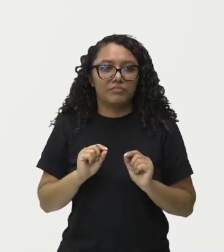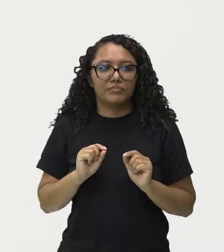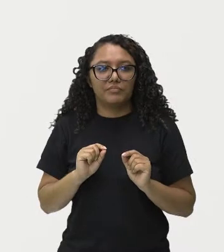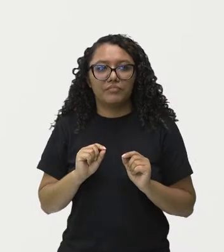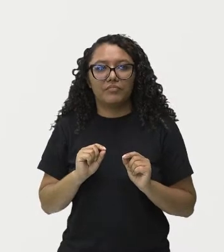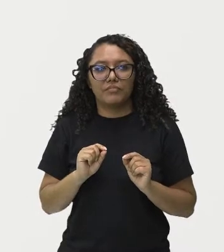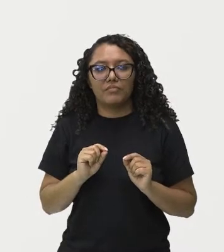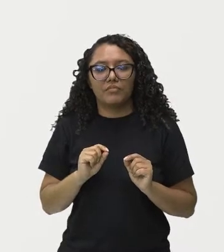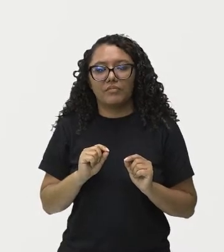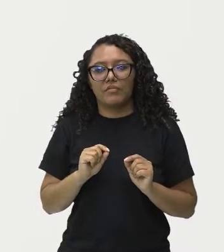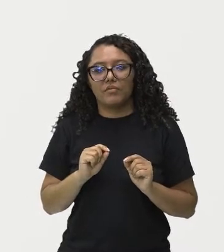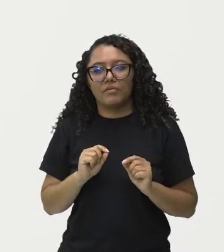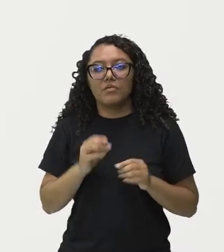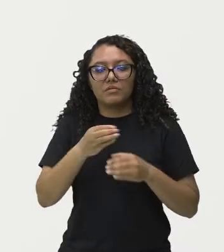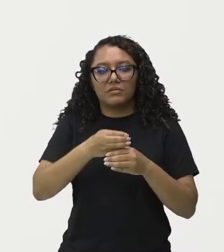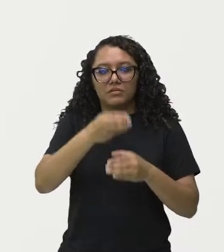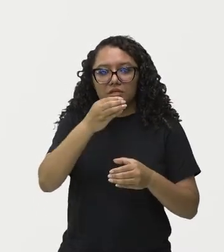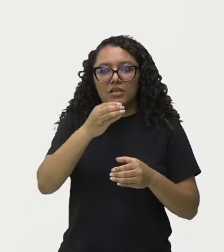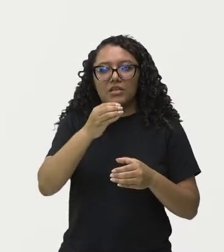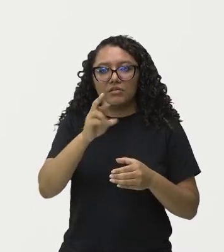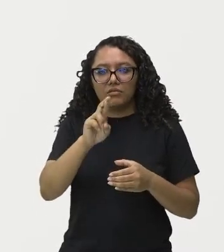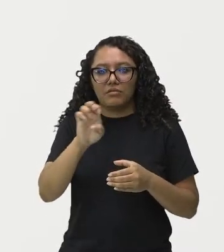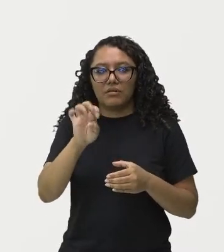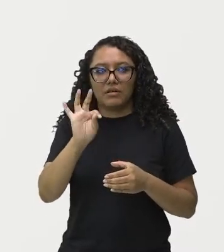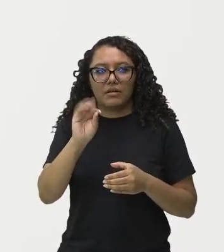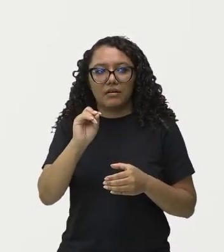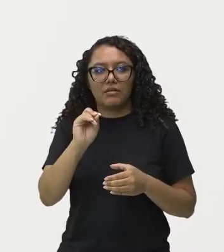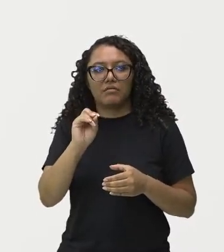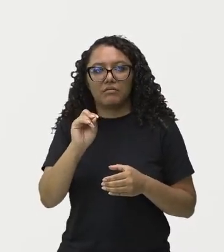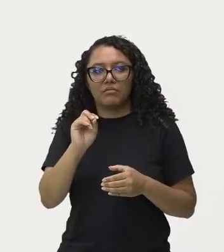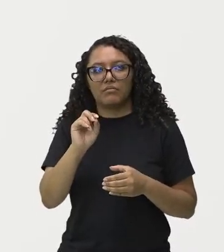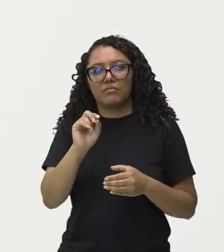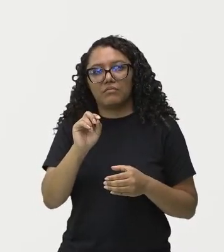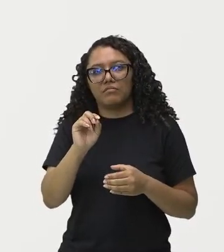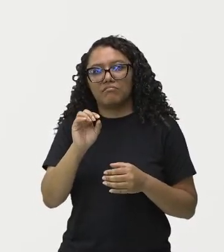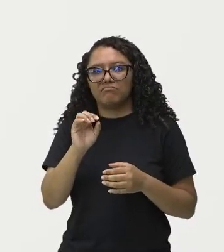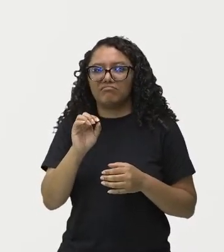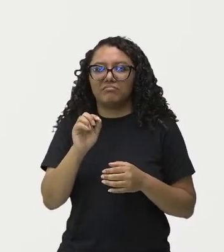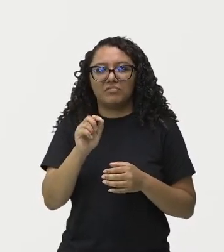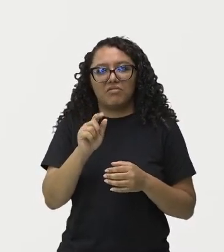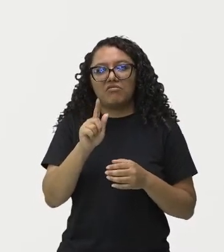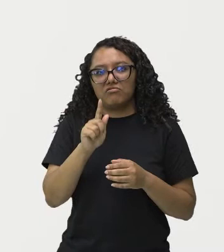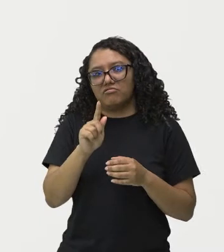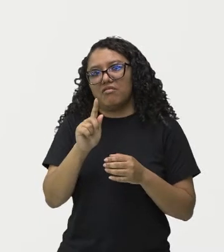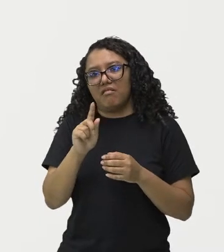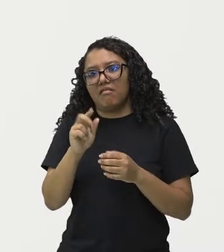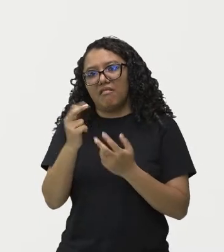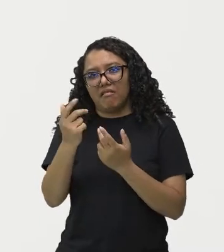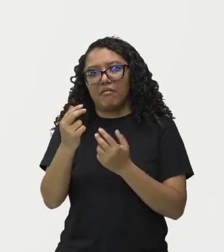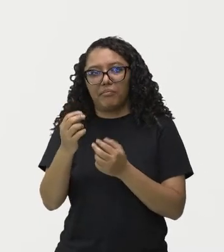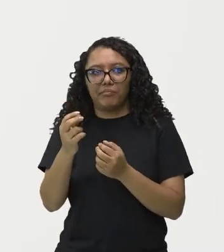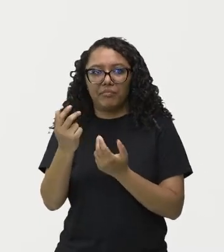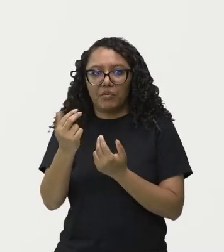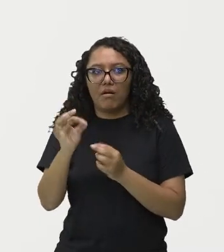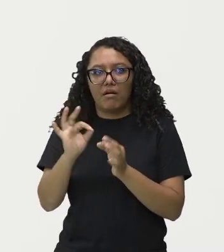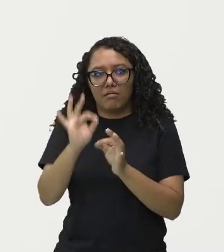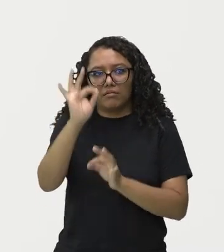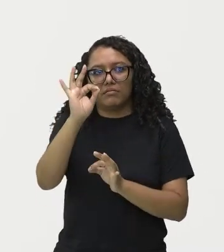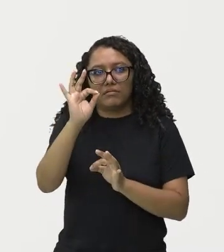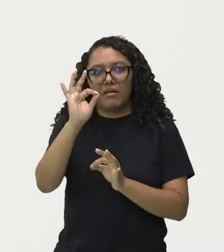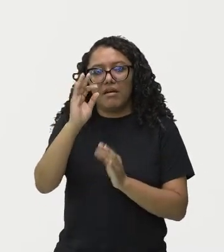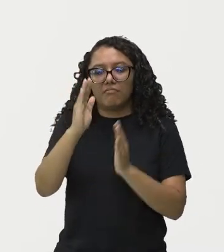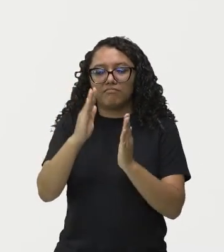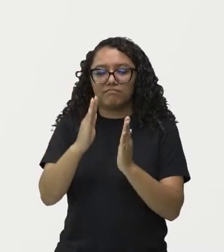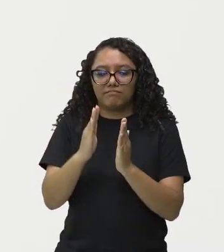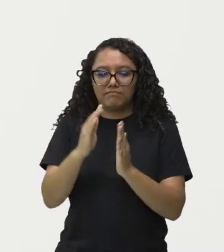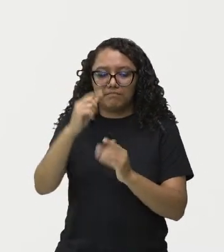cilindros circulares retos, a geratriz, que é a mesma altura, né, está perpendicular ao